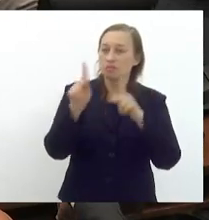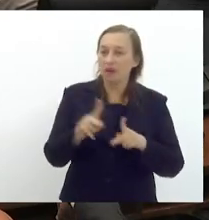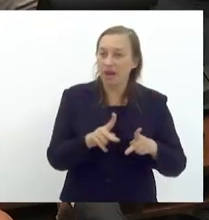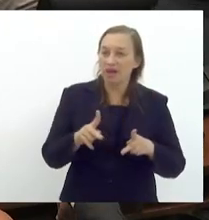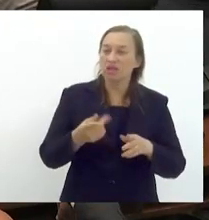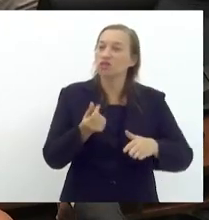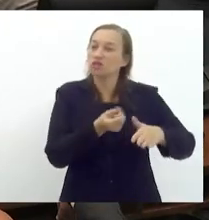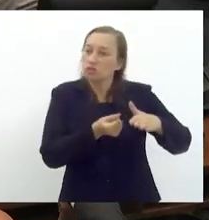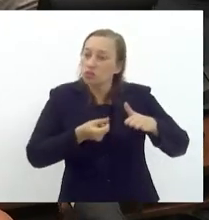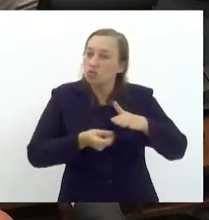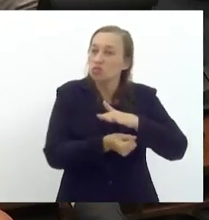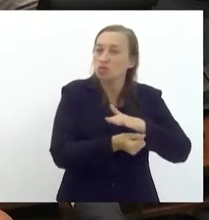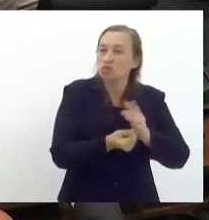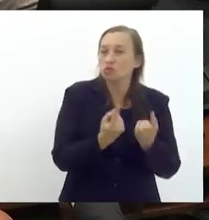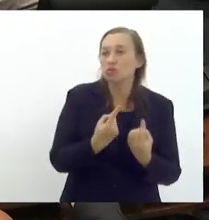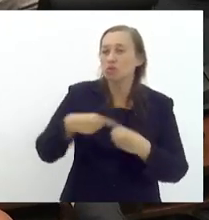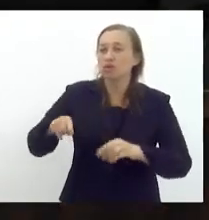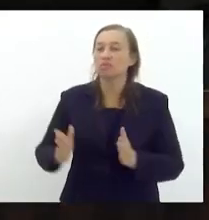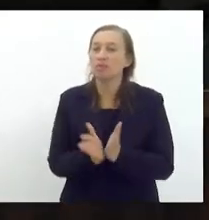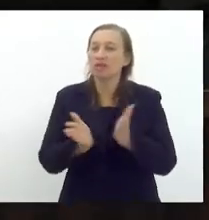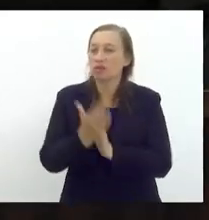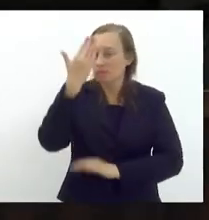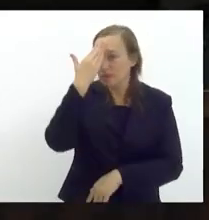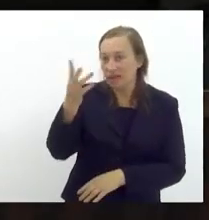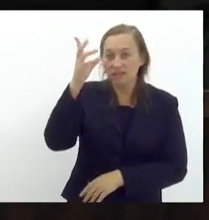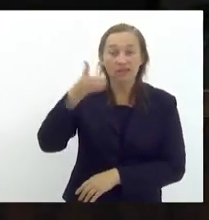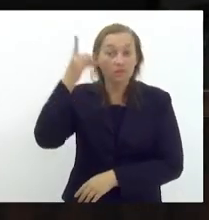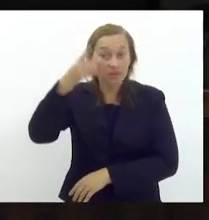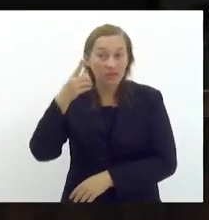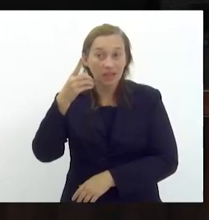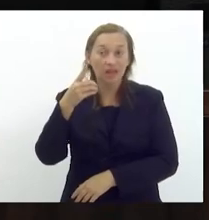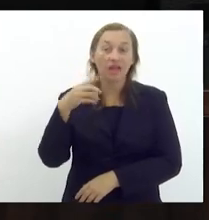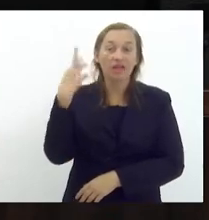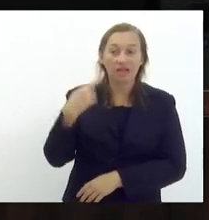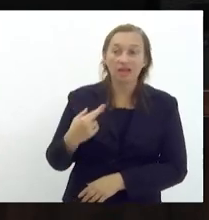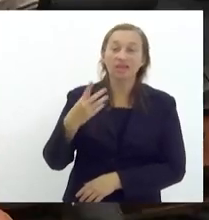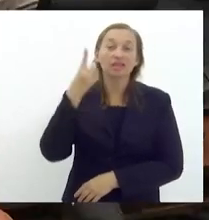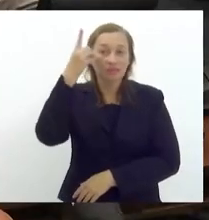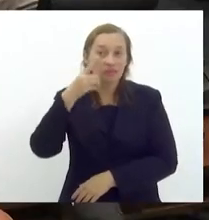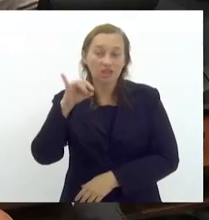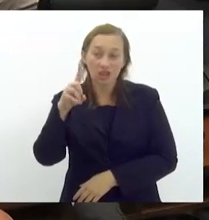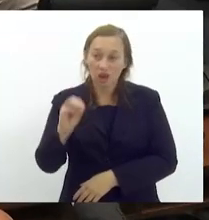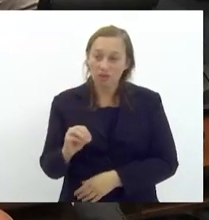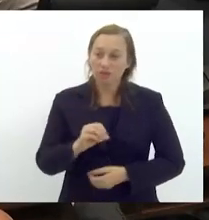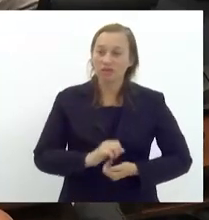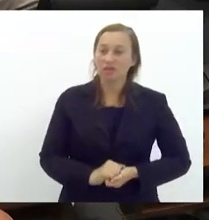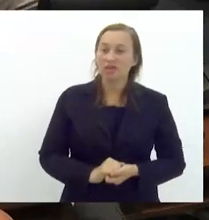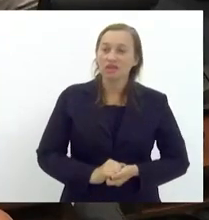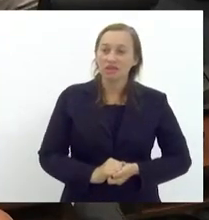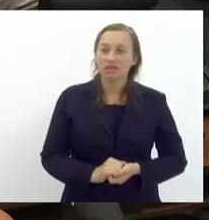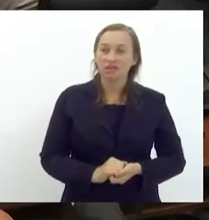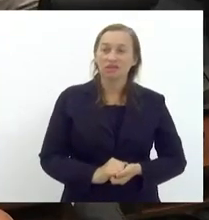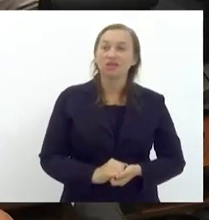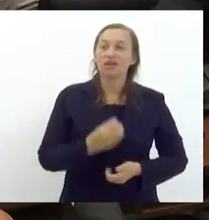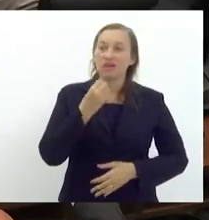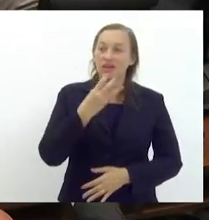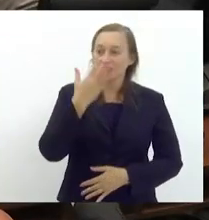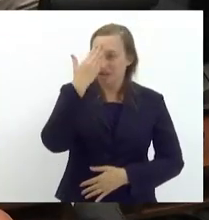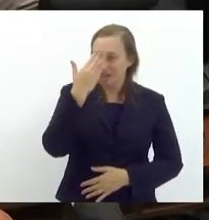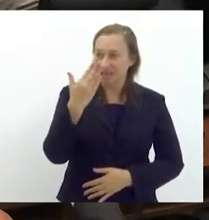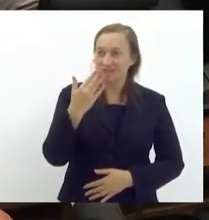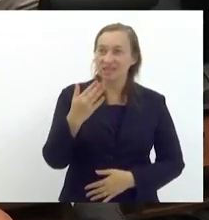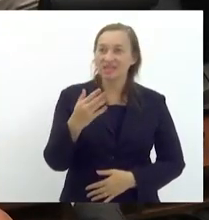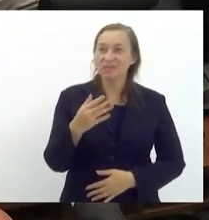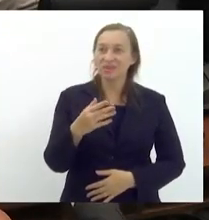combate à pobreza Obrigado Deputado Renata Deputado Cláudio Caiado por favor Presidente pela ordem primeiro queria agradecer as palavras